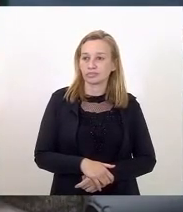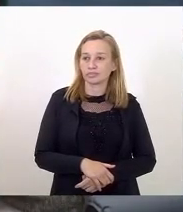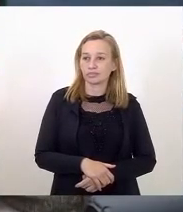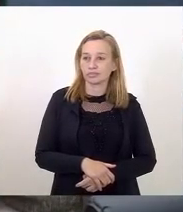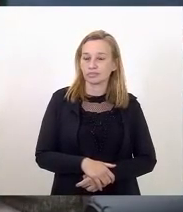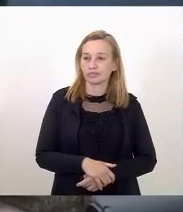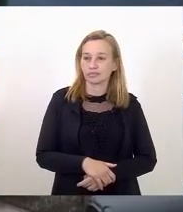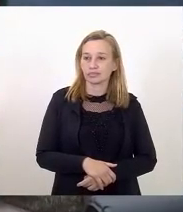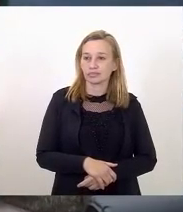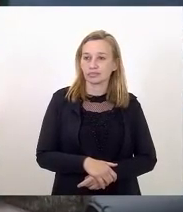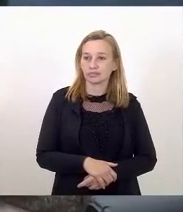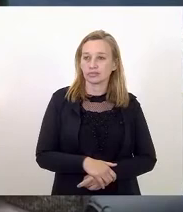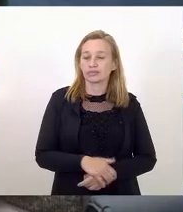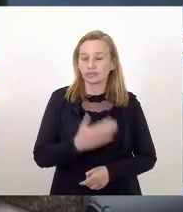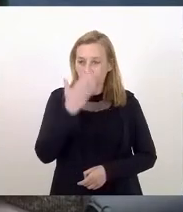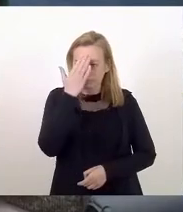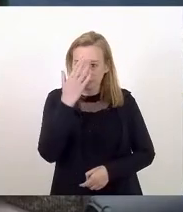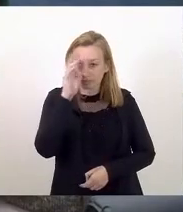Obrigado, presidente.